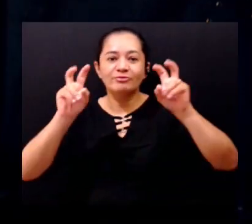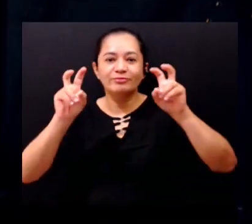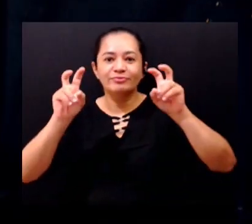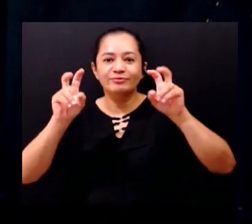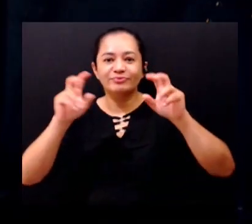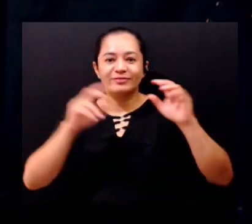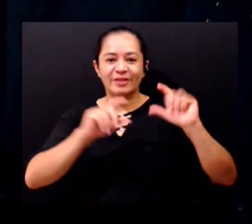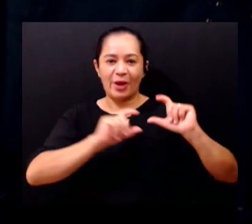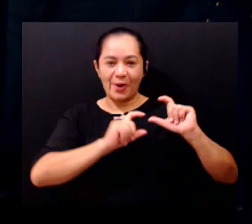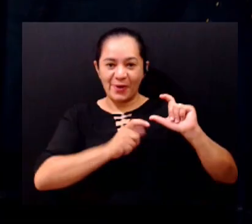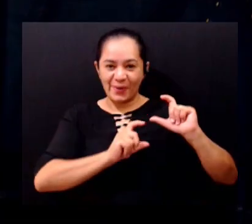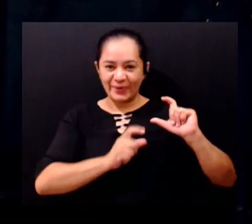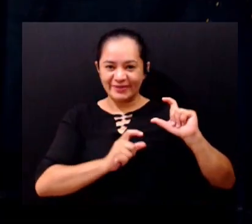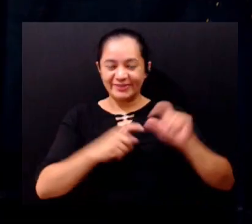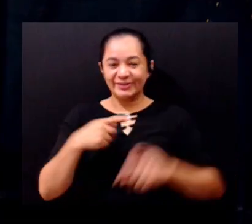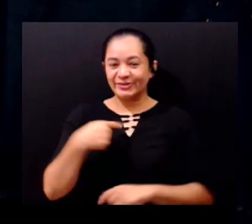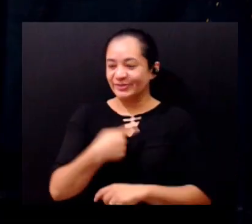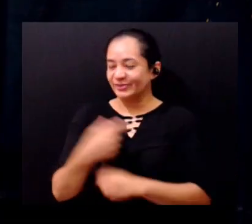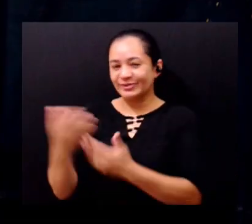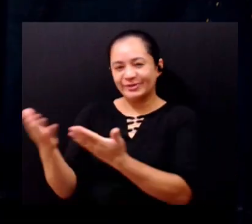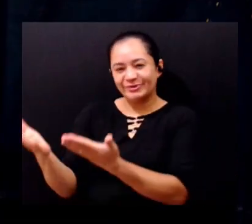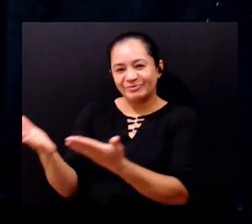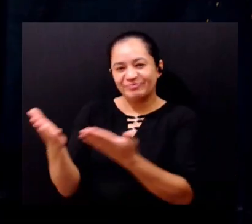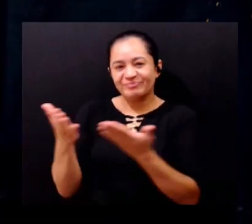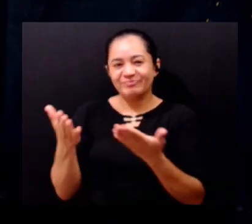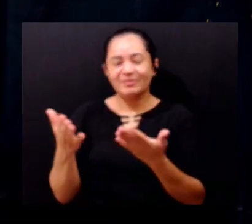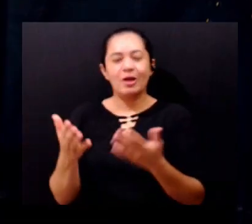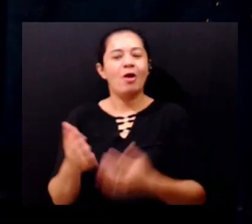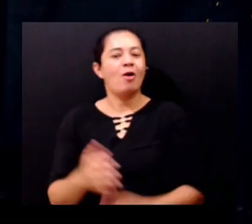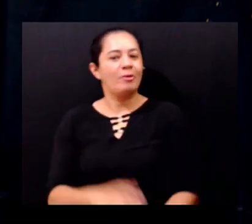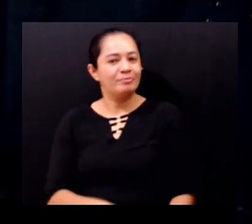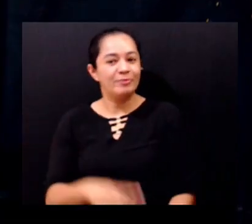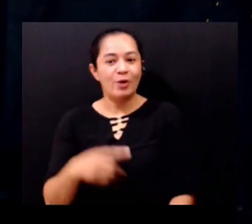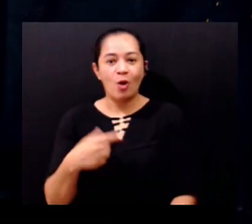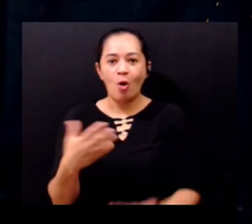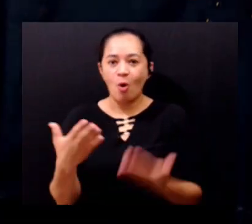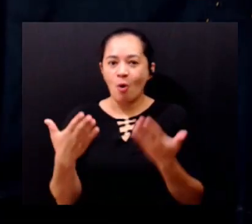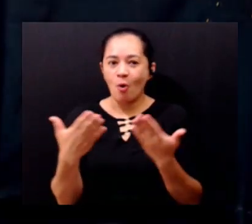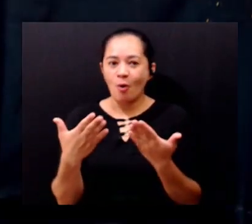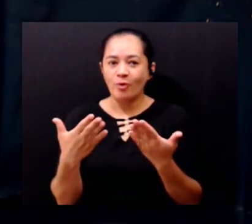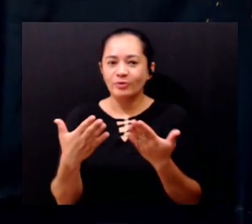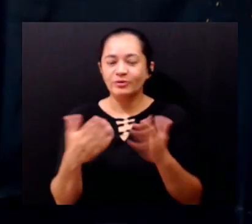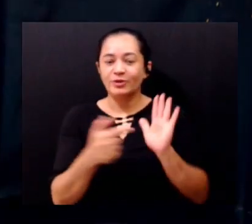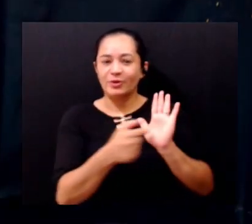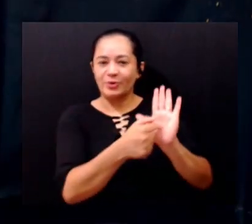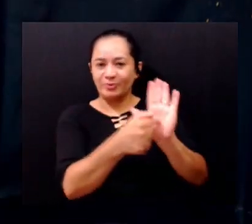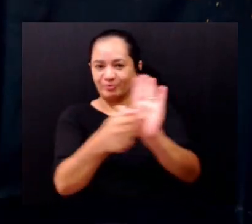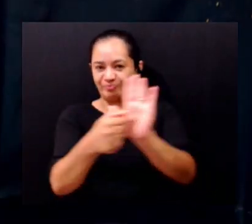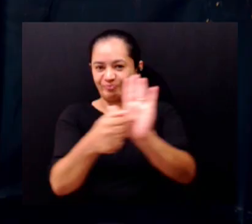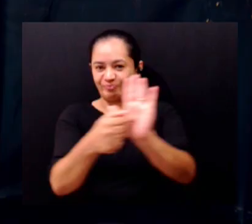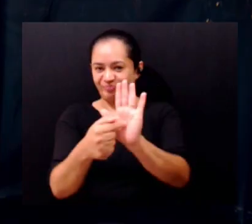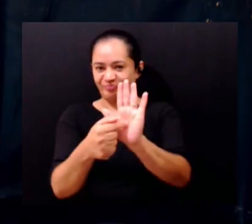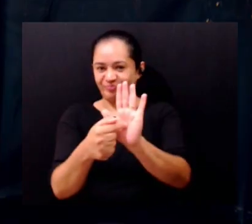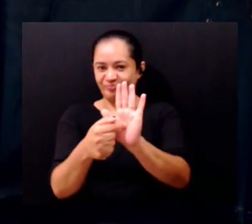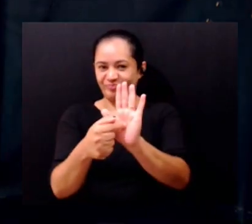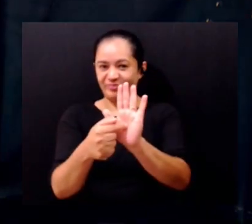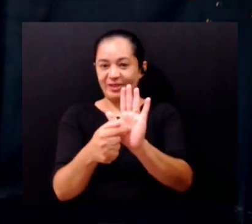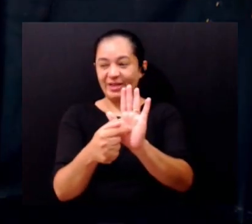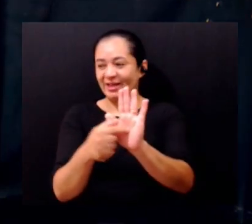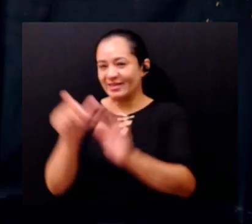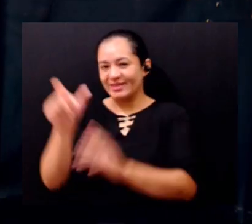nossos convidados. Gente, olha, nós temos aqui, vamos lá, apresentando os nossos convidados, hein? Cartunista e